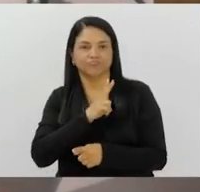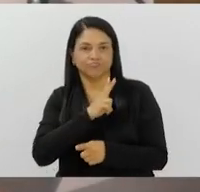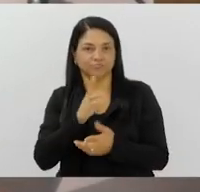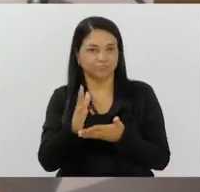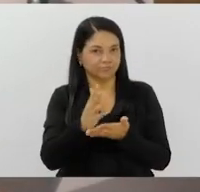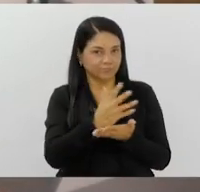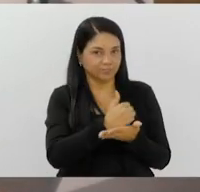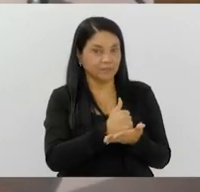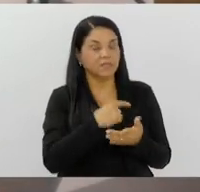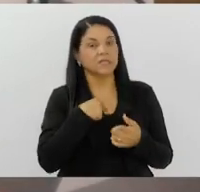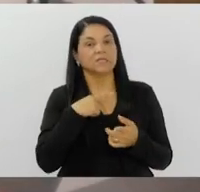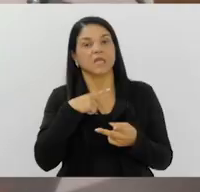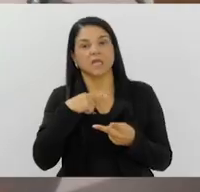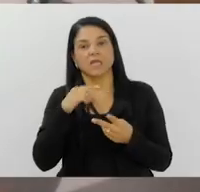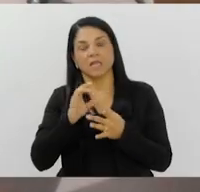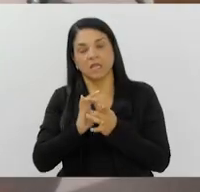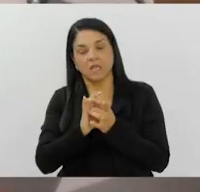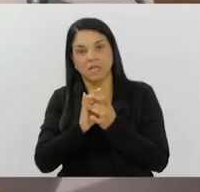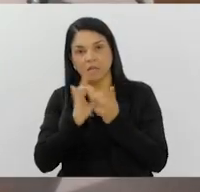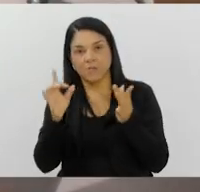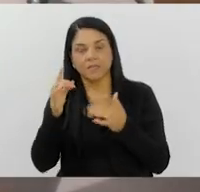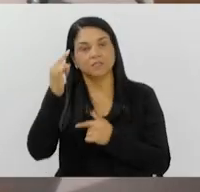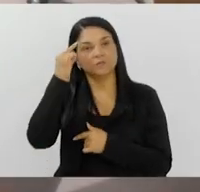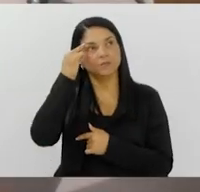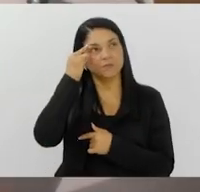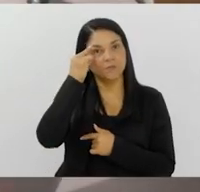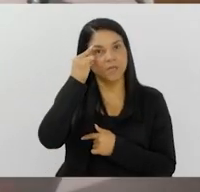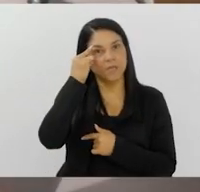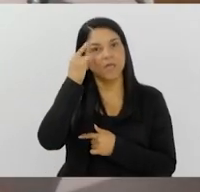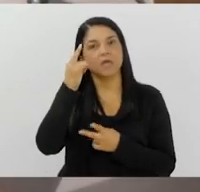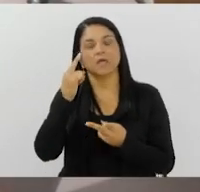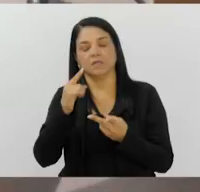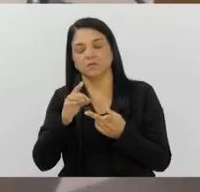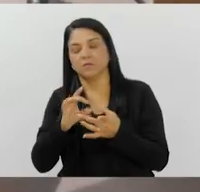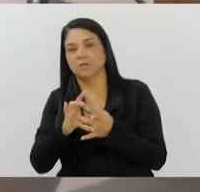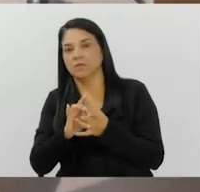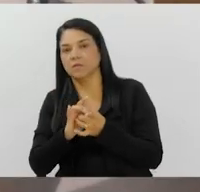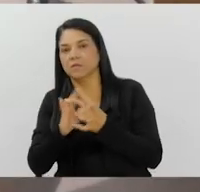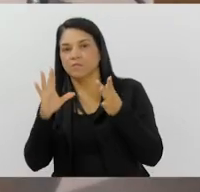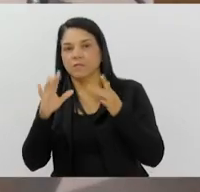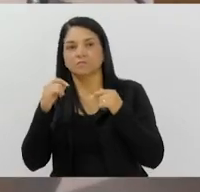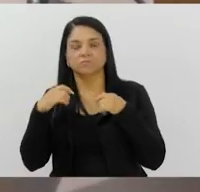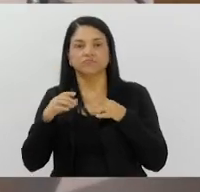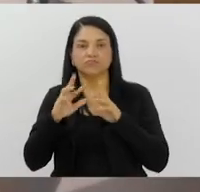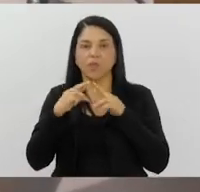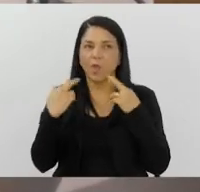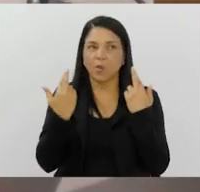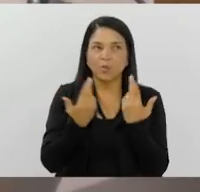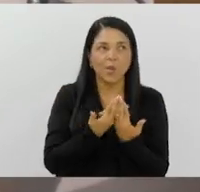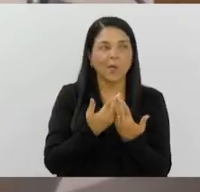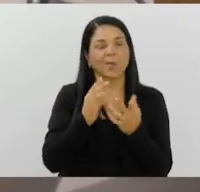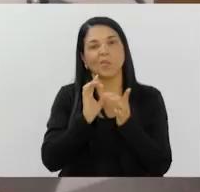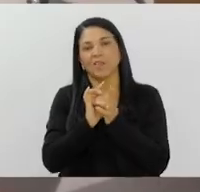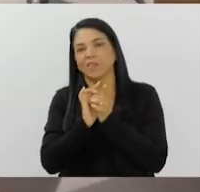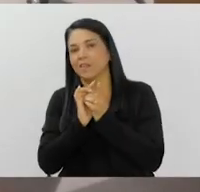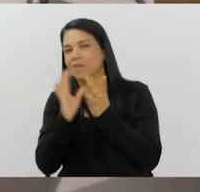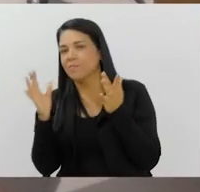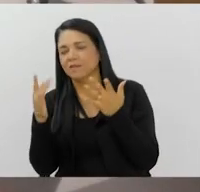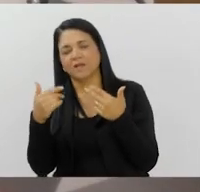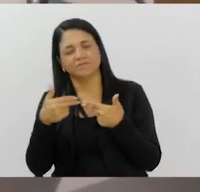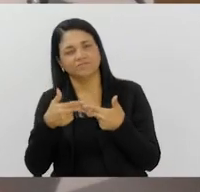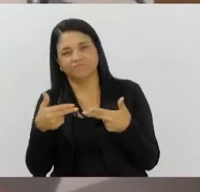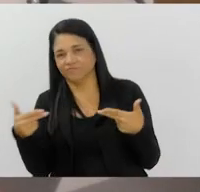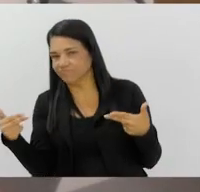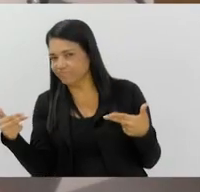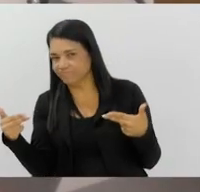levar em consideração liberdade de de pensar perdão liberdade de manifestação de reunião liberdade de associação entre outros